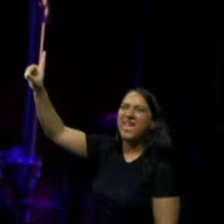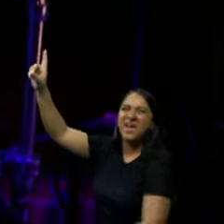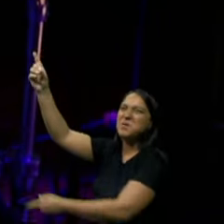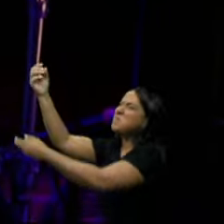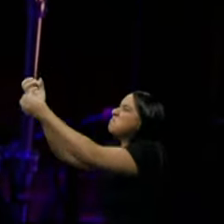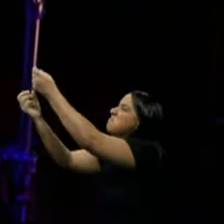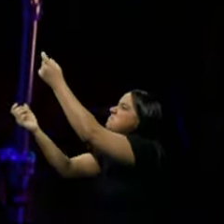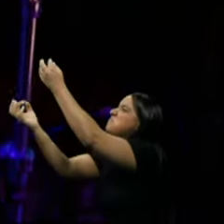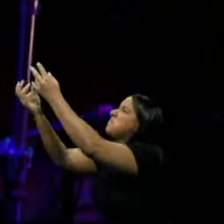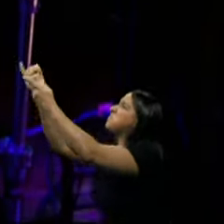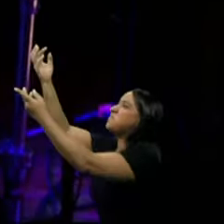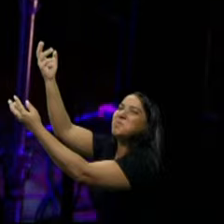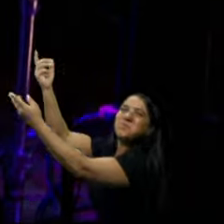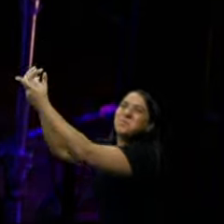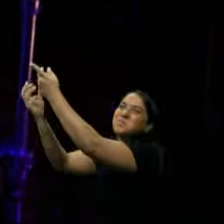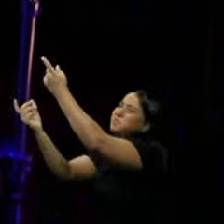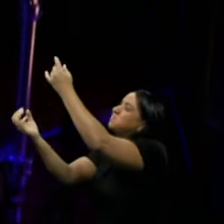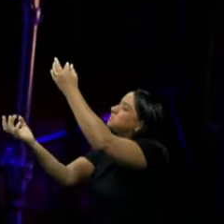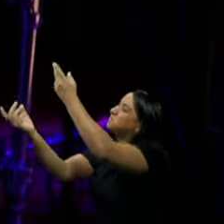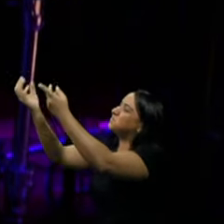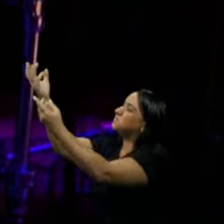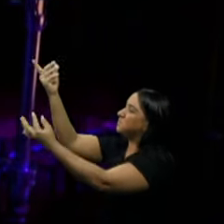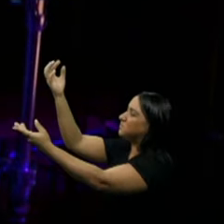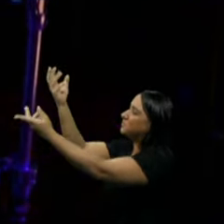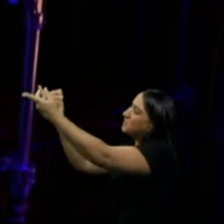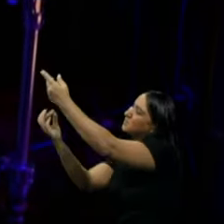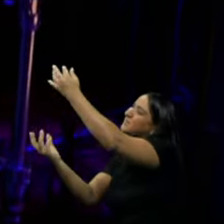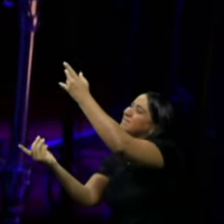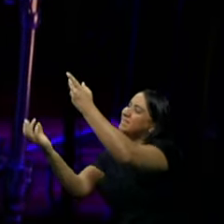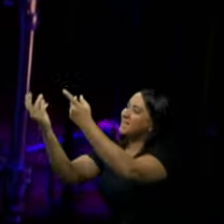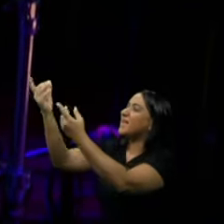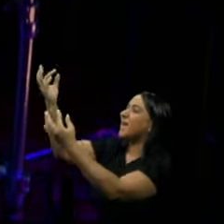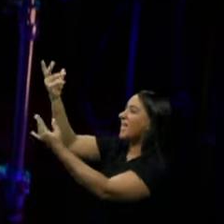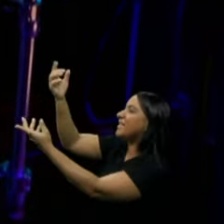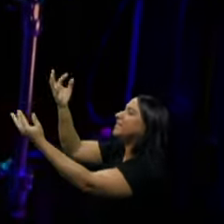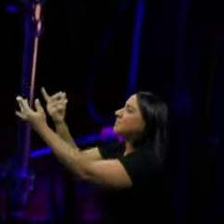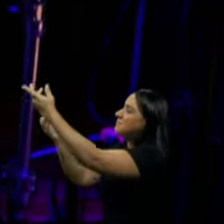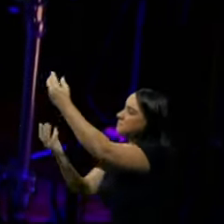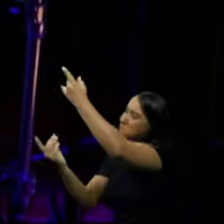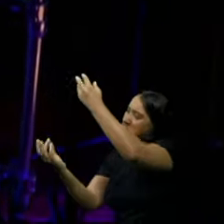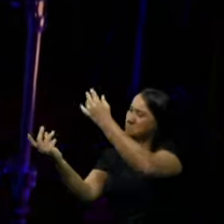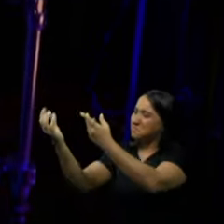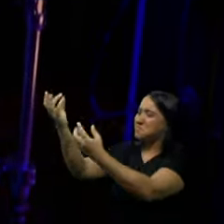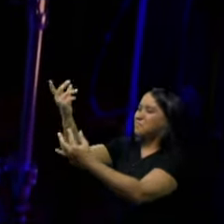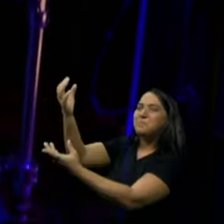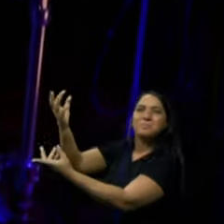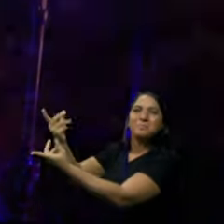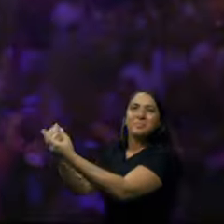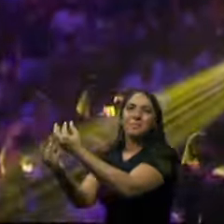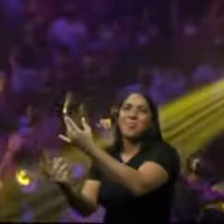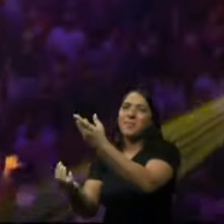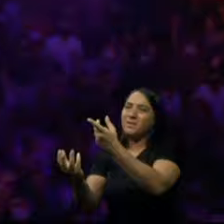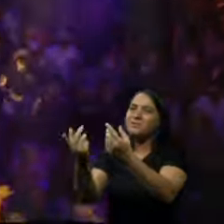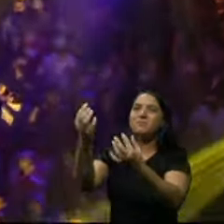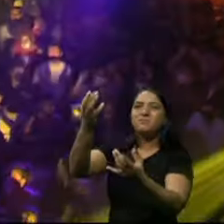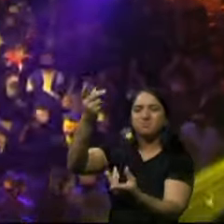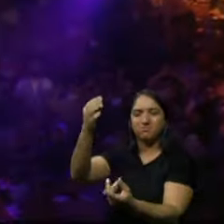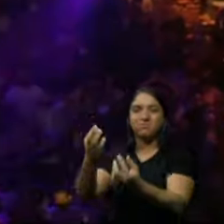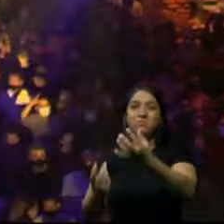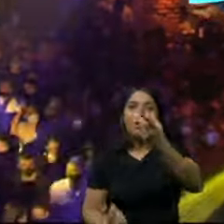espírito um dos acessórios todos também essa toca feia